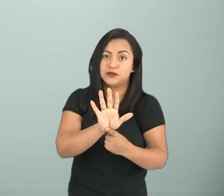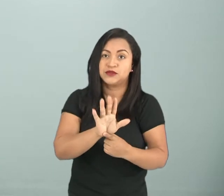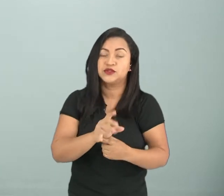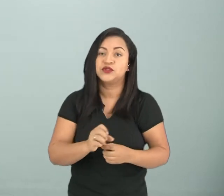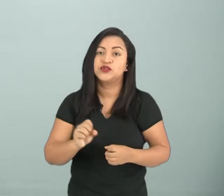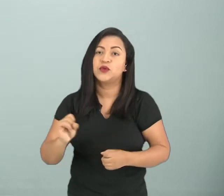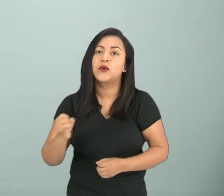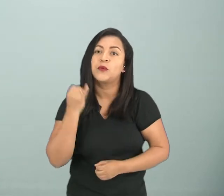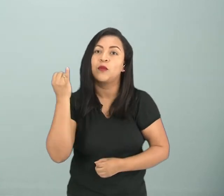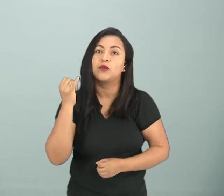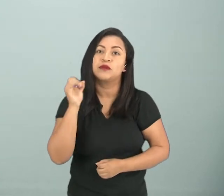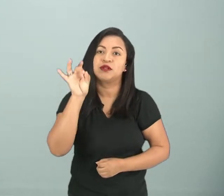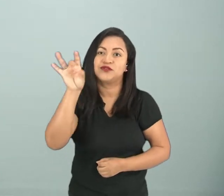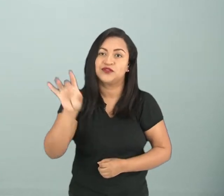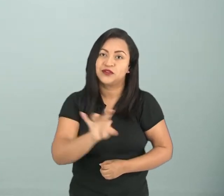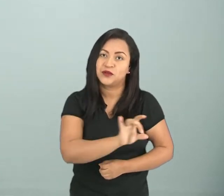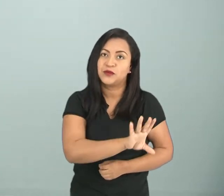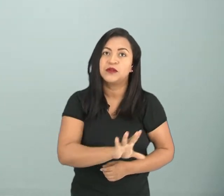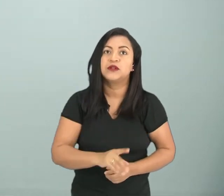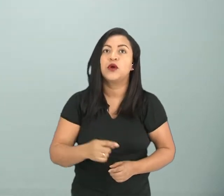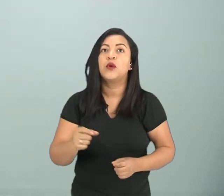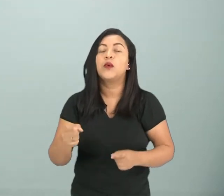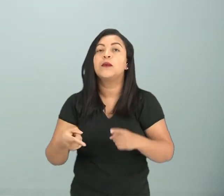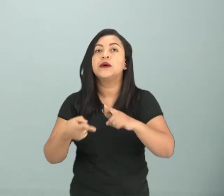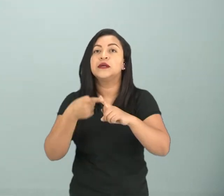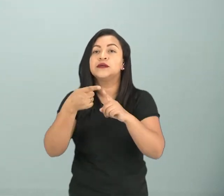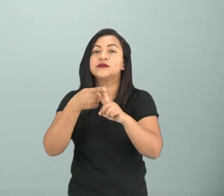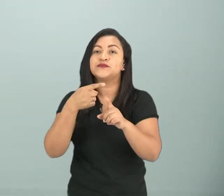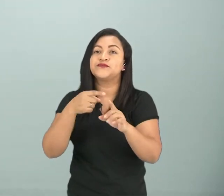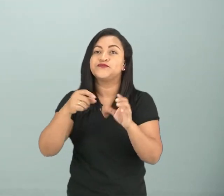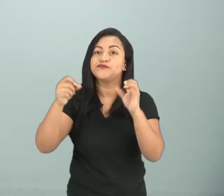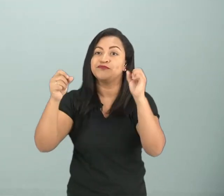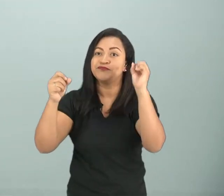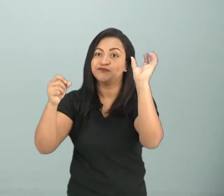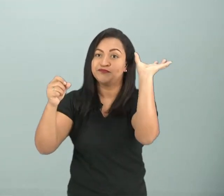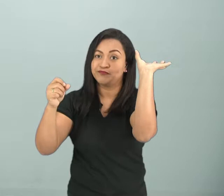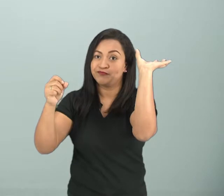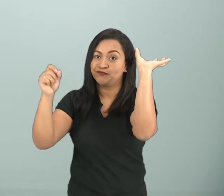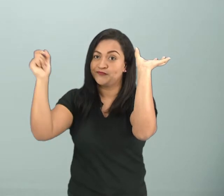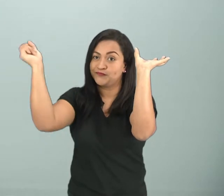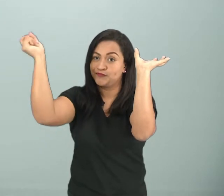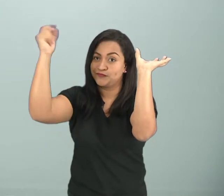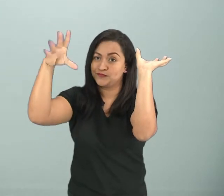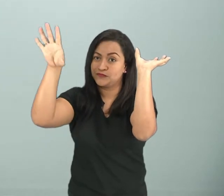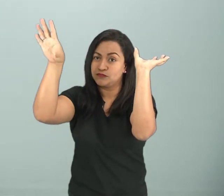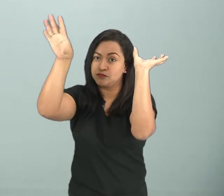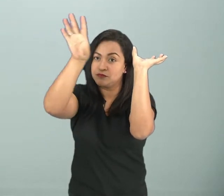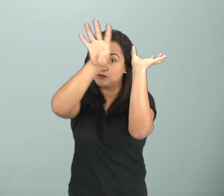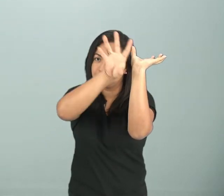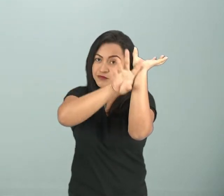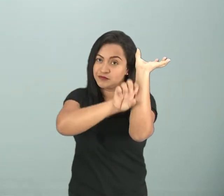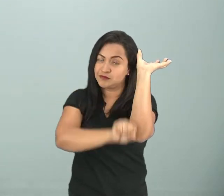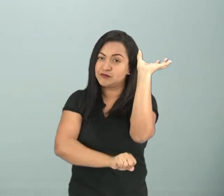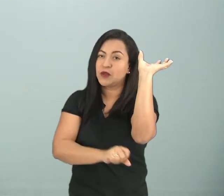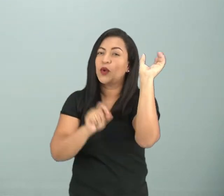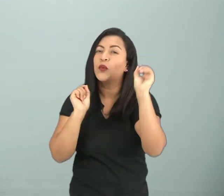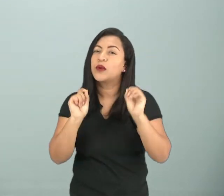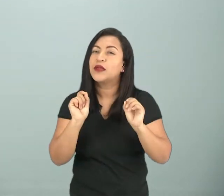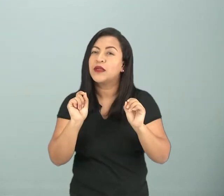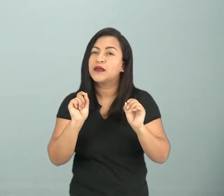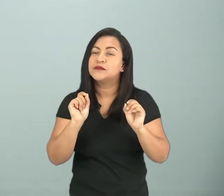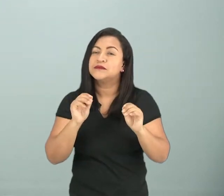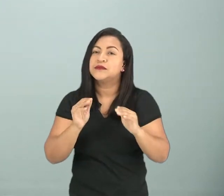delas. Começando pela fotossíntese. A fotossíntese, ela é um